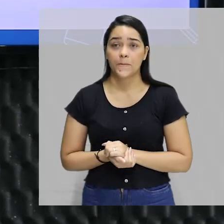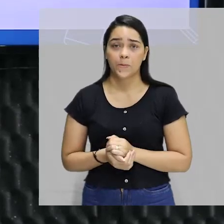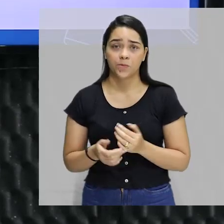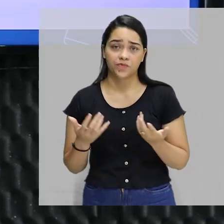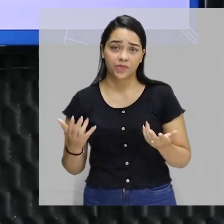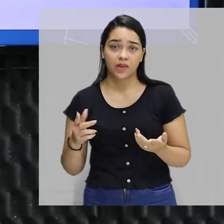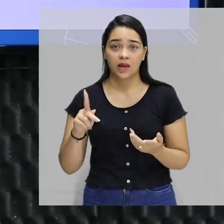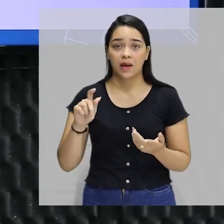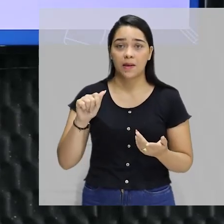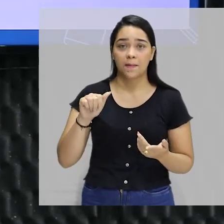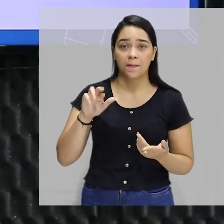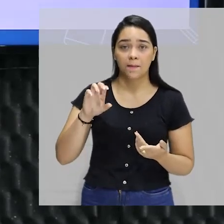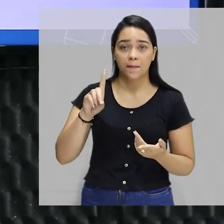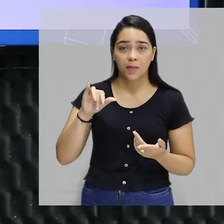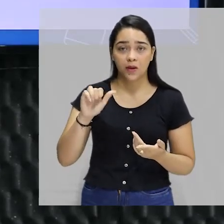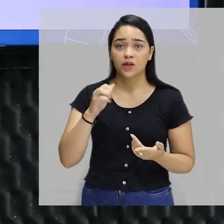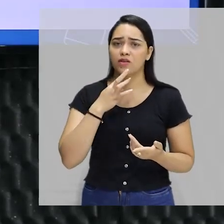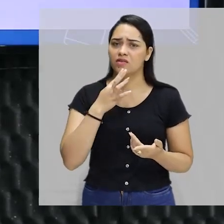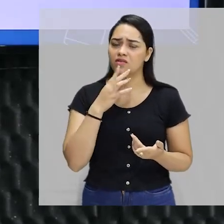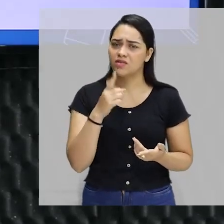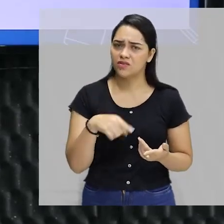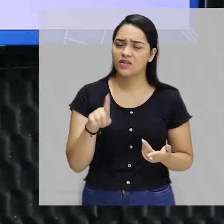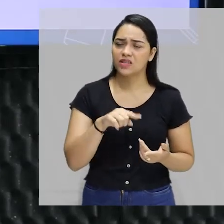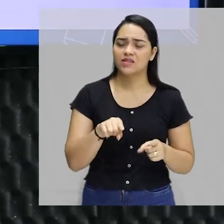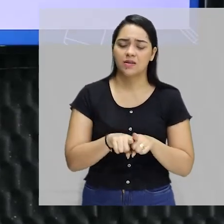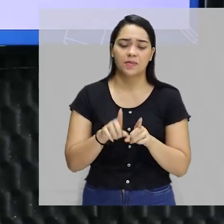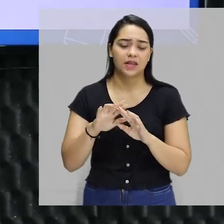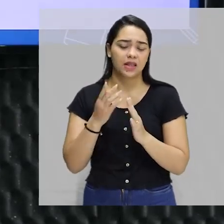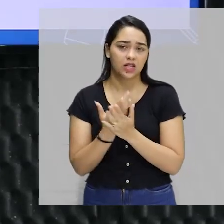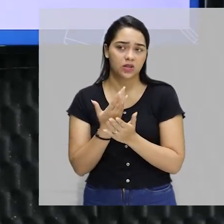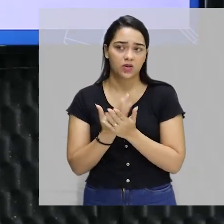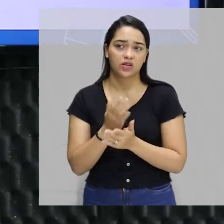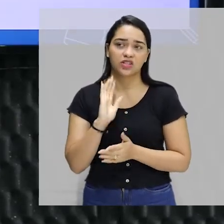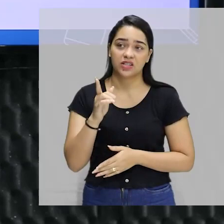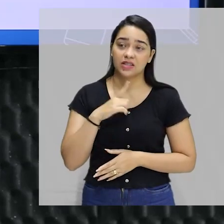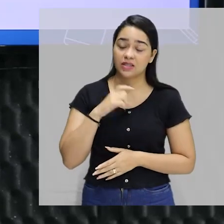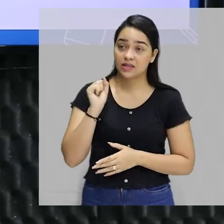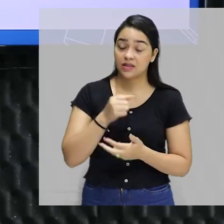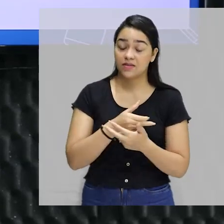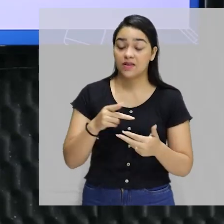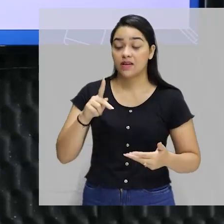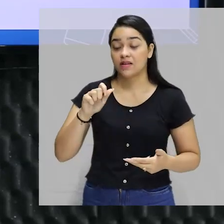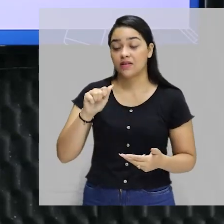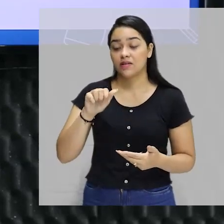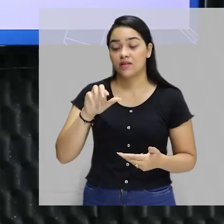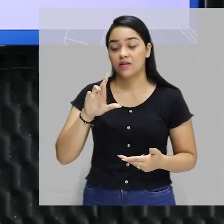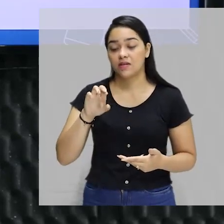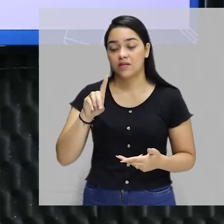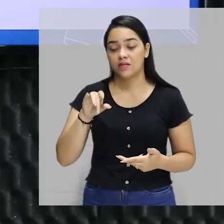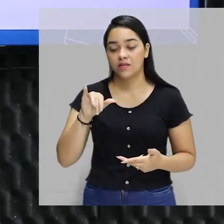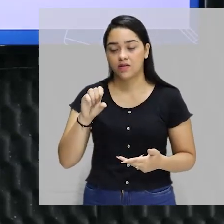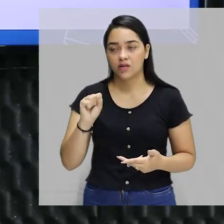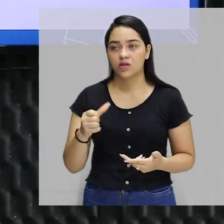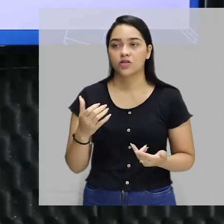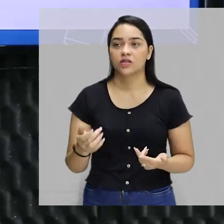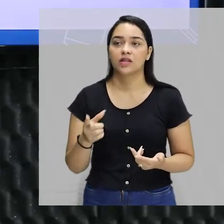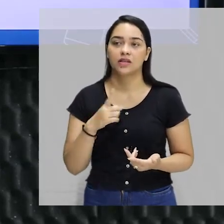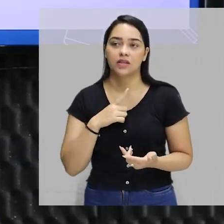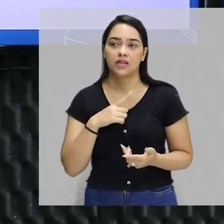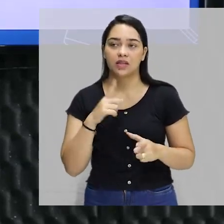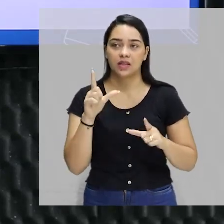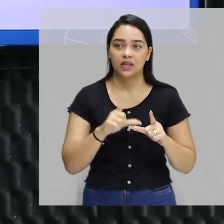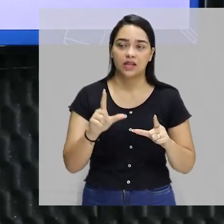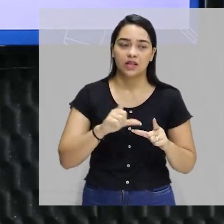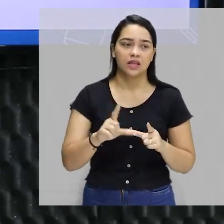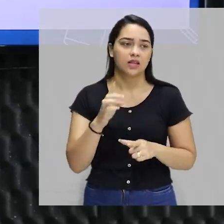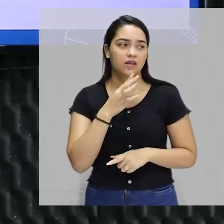A paródia é bem conhecida de vocês, né? Acho que até na escola nós fizemos muitas paródias, né? Pegava ali aquela letra